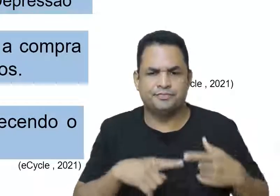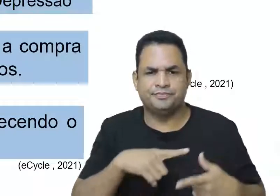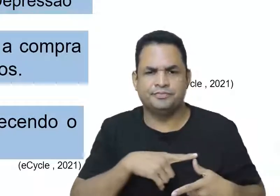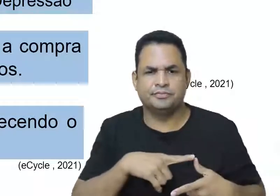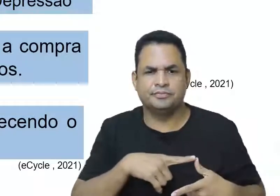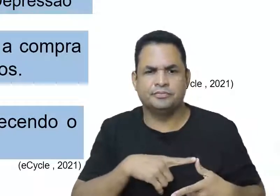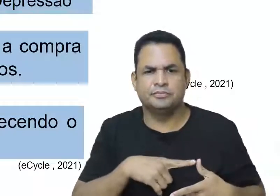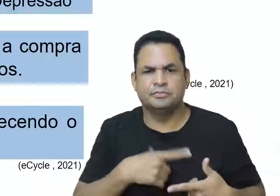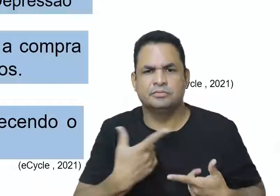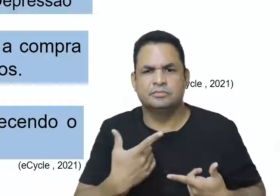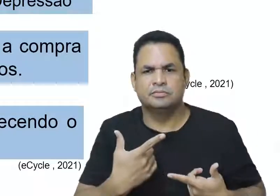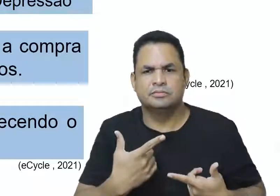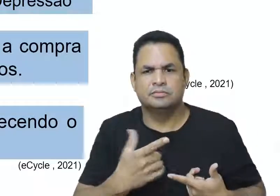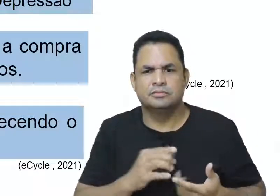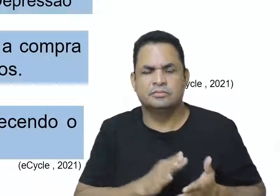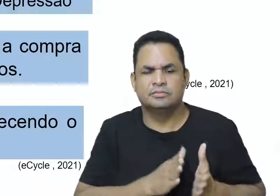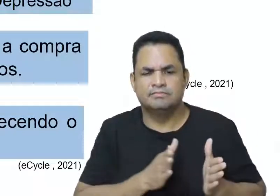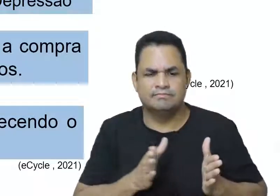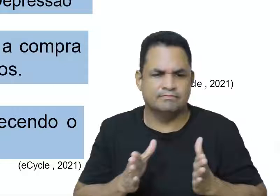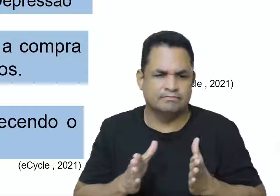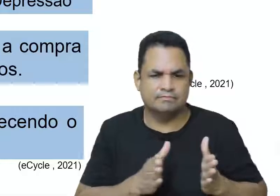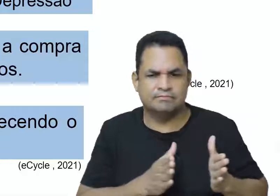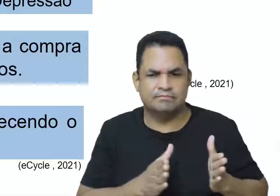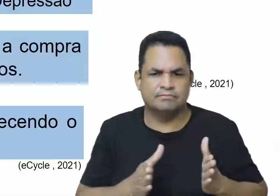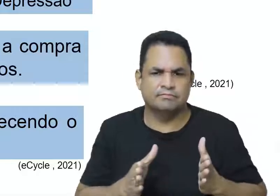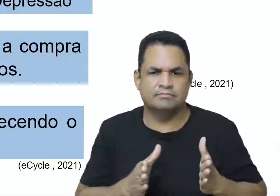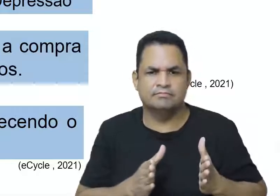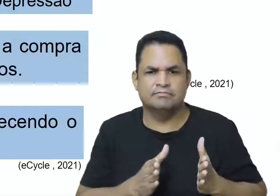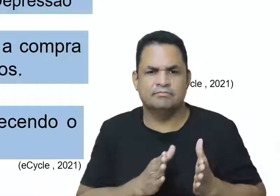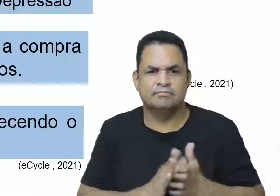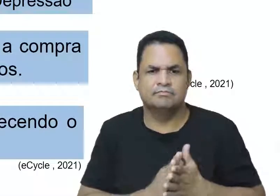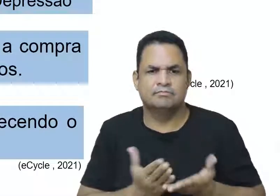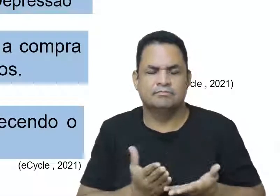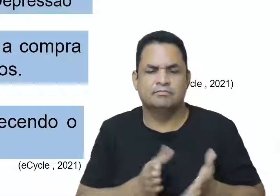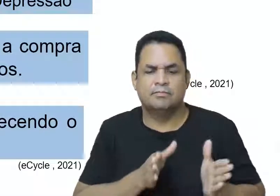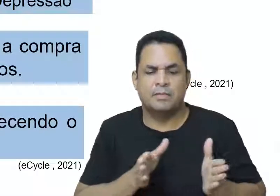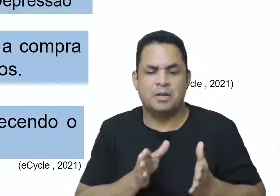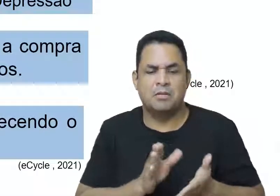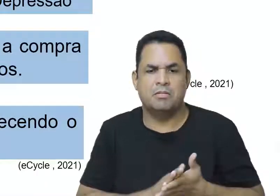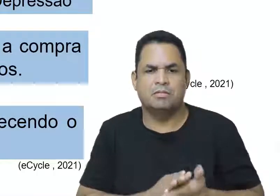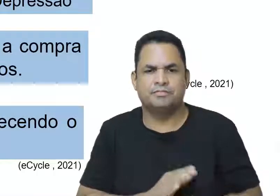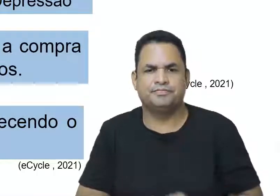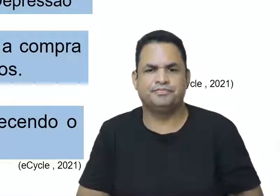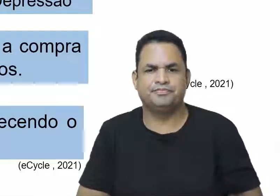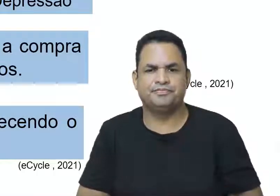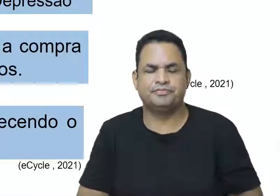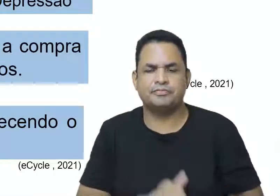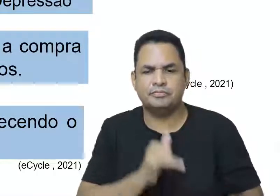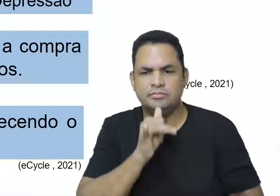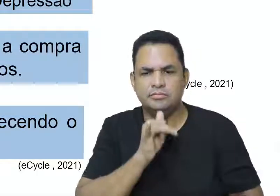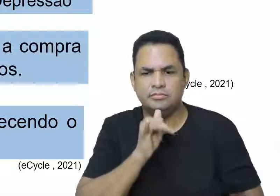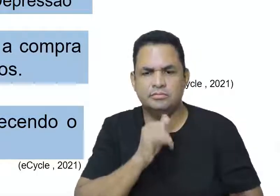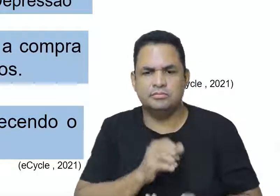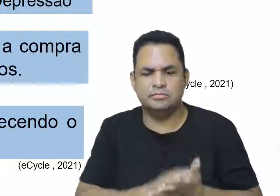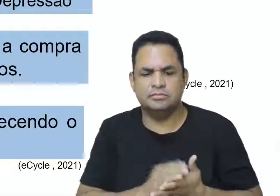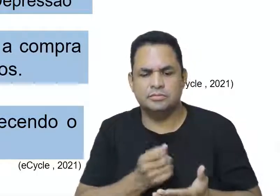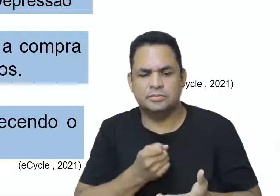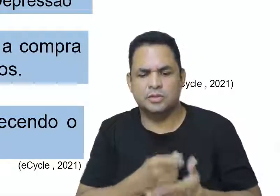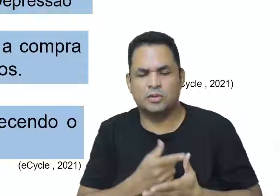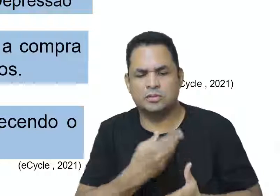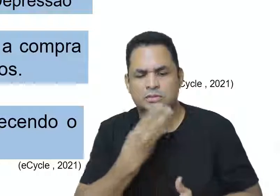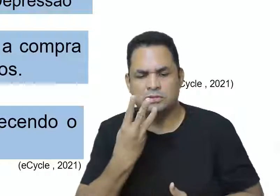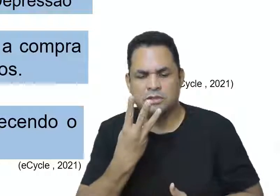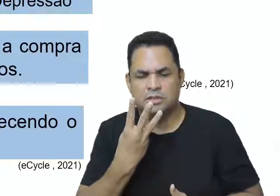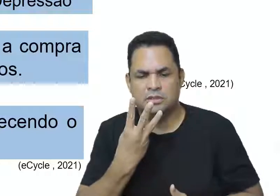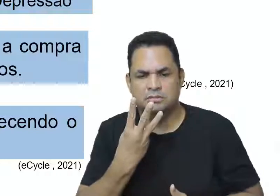com um período de fase para viver. Por exemplo, você compra produtos que só tem 3